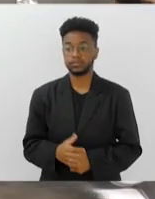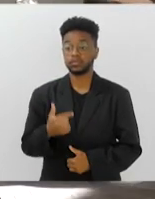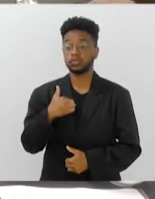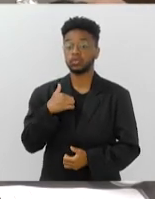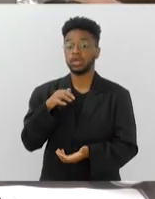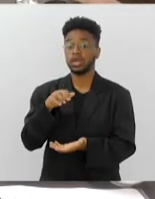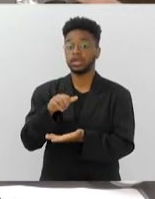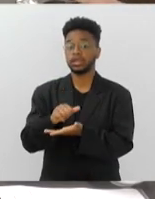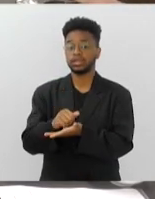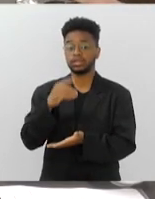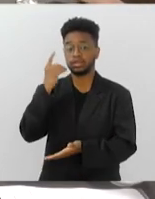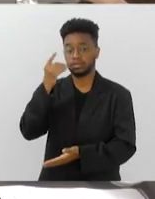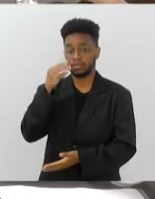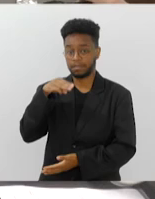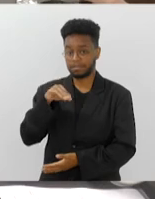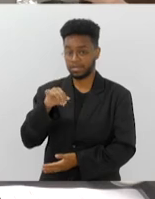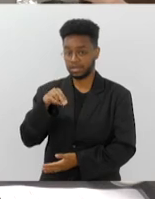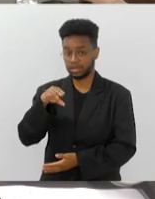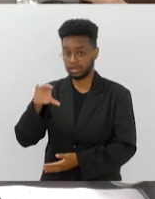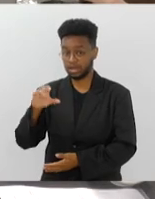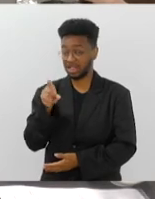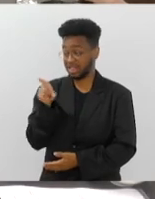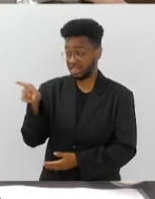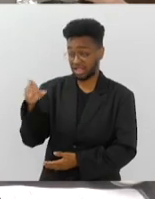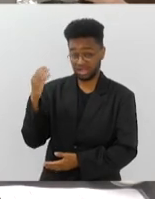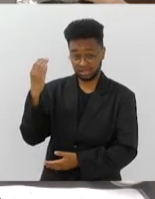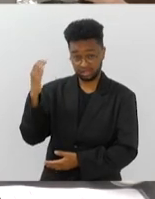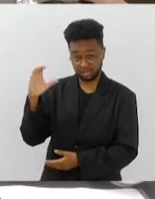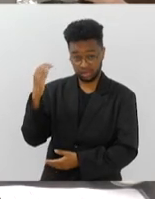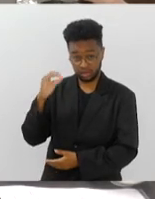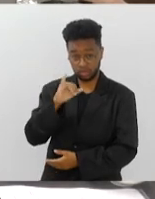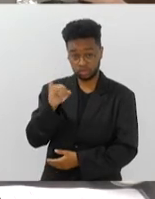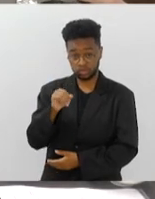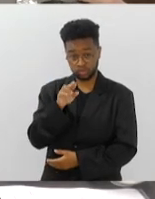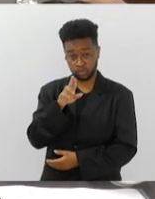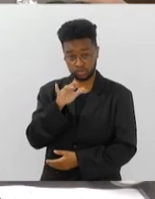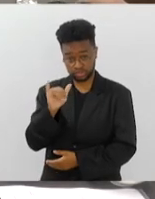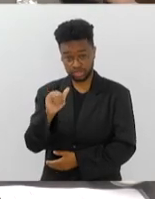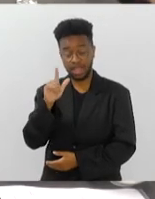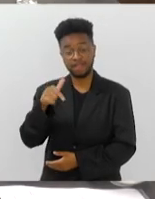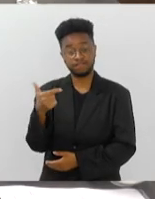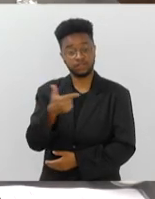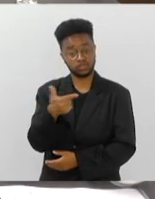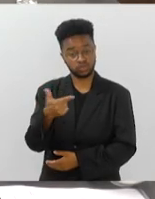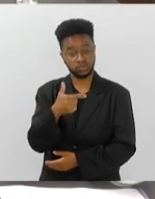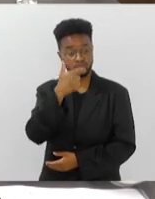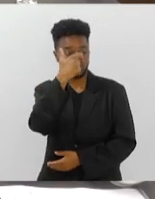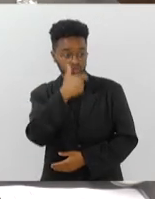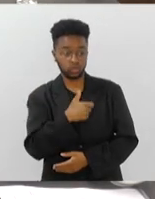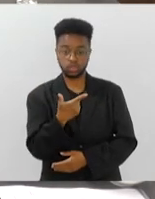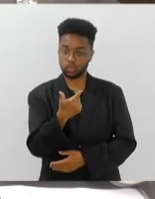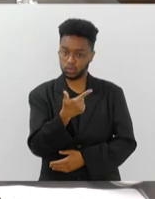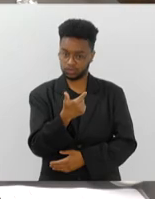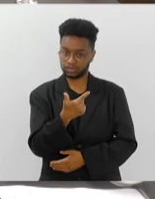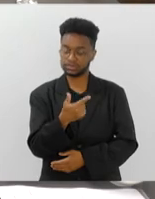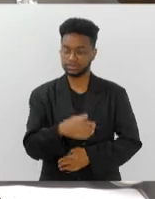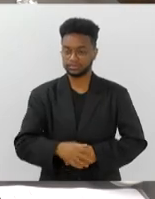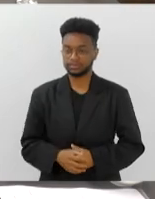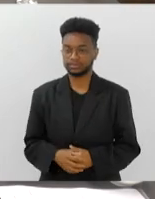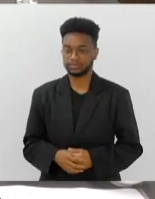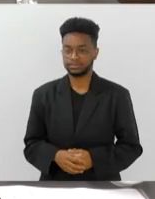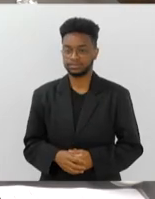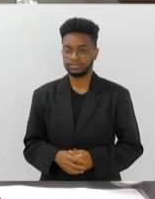Eu queria registrar, deputado Carmen, que lá em Niterói, o Jordi é 22, eu sou 12. Mas, o